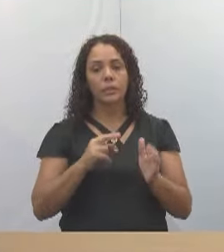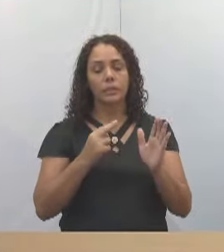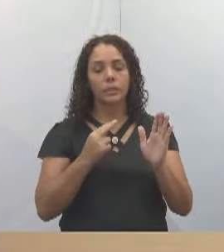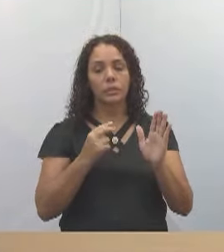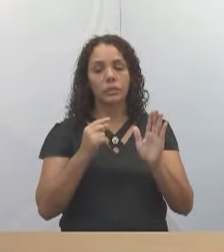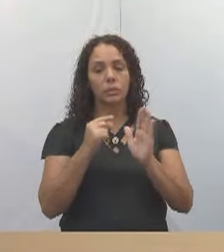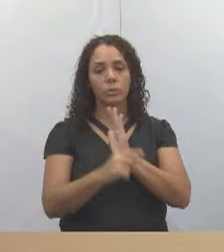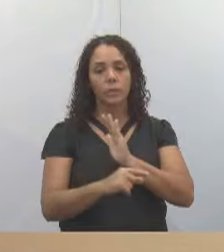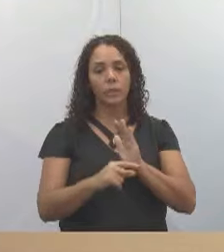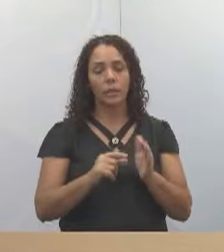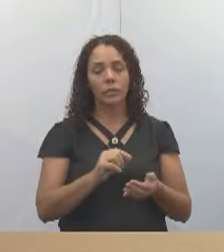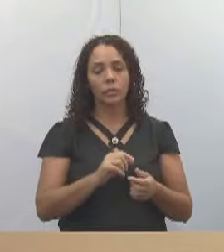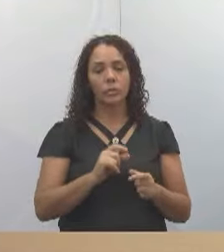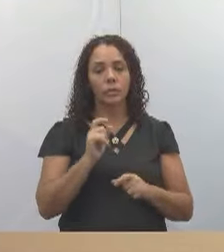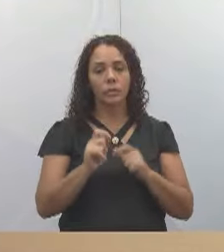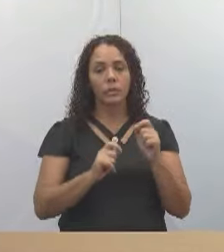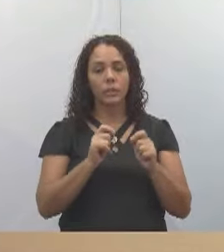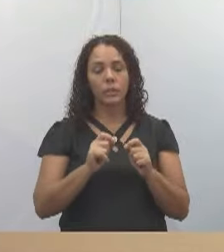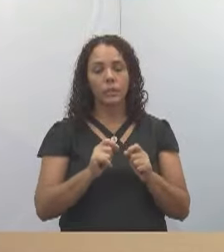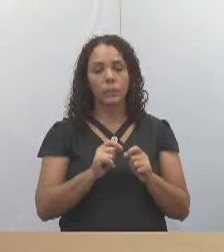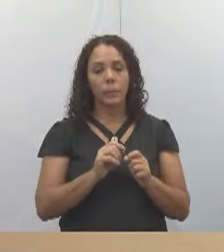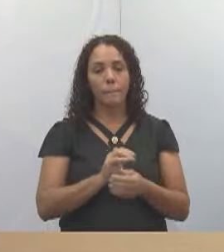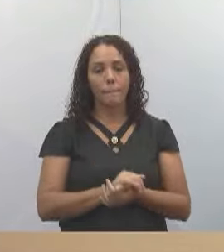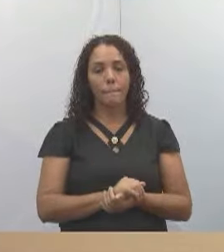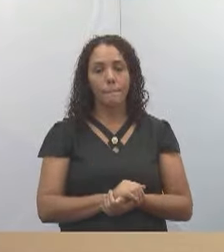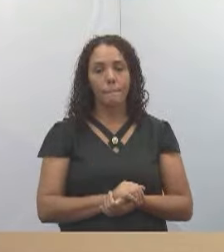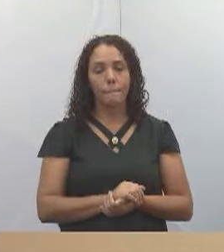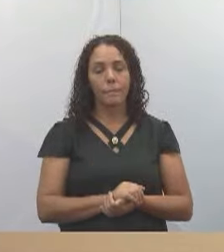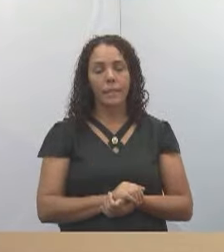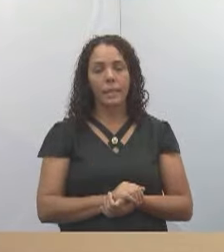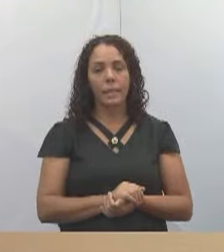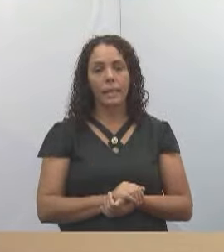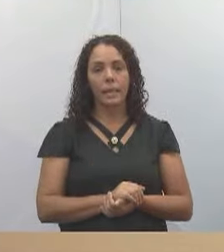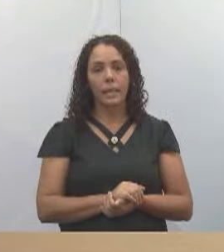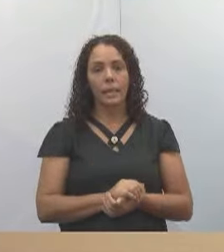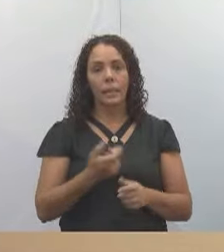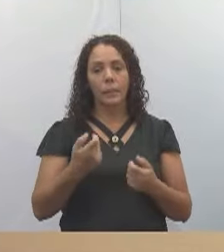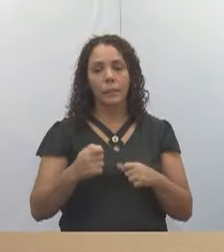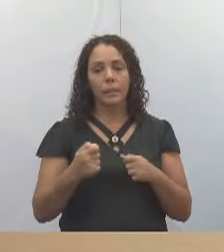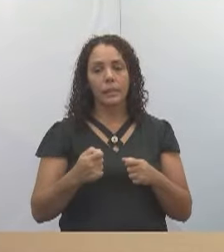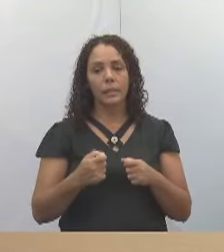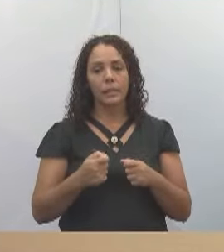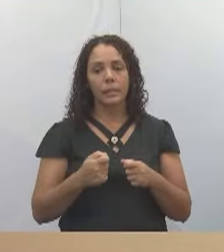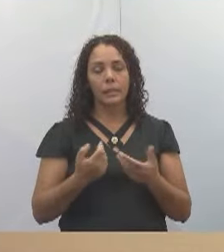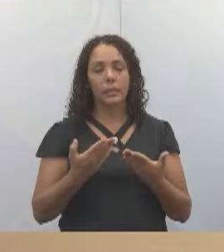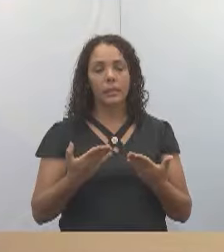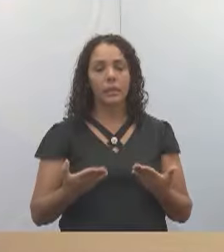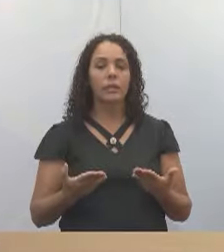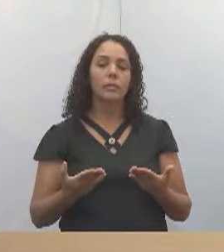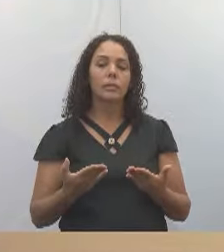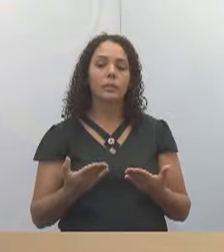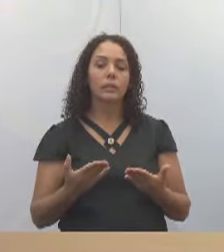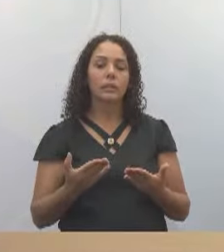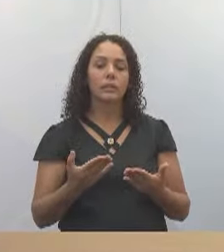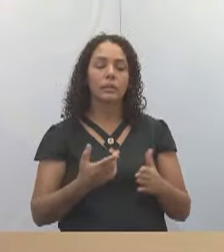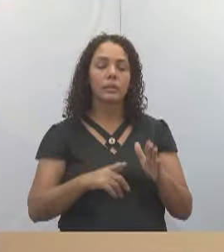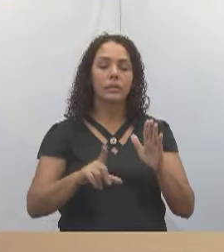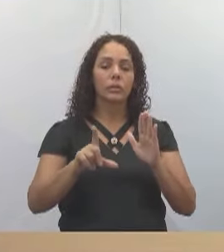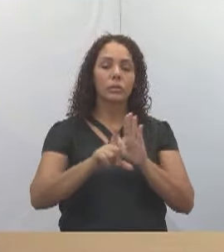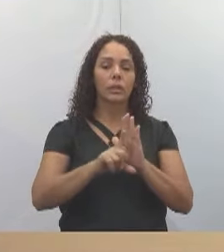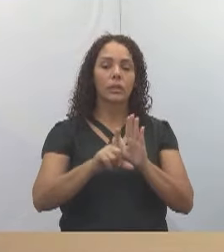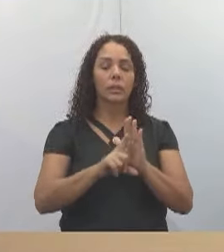quais, ao invés de disciplinar a proteção ao animal, os que classificariam a lei em direito